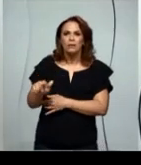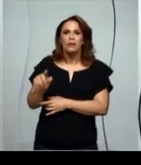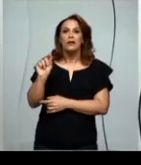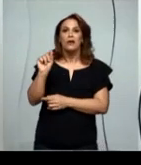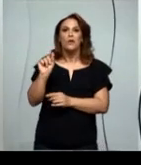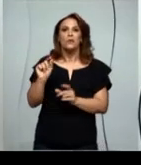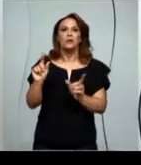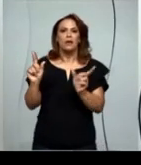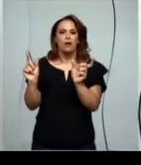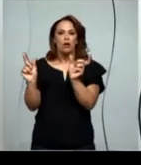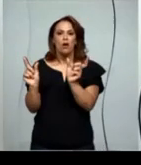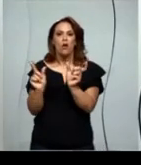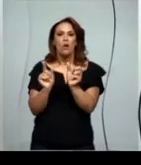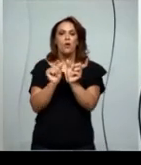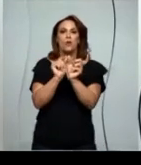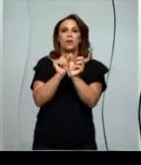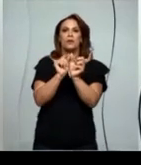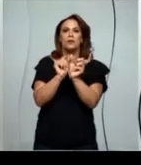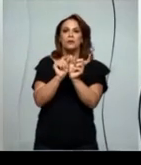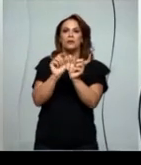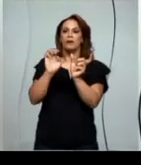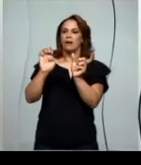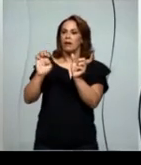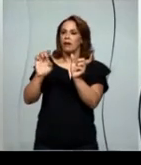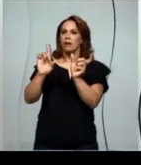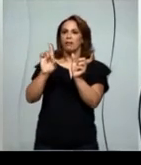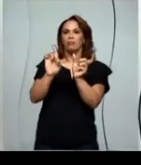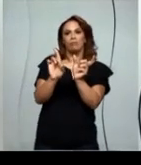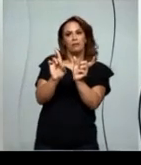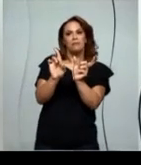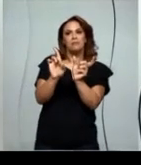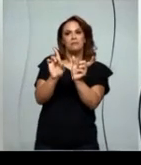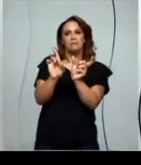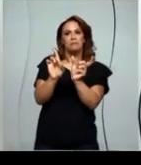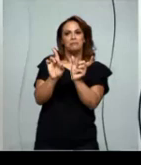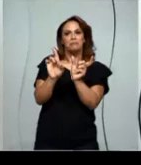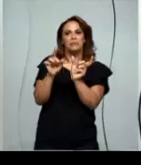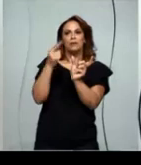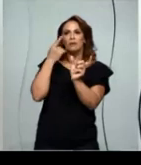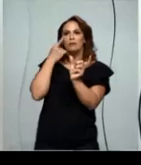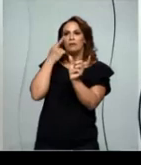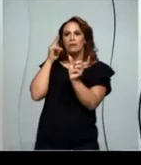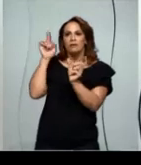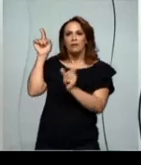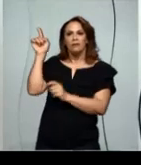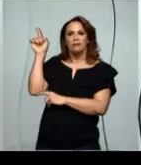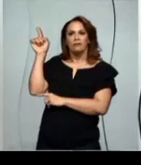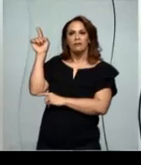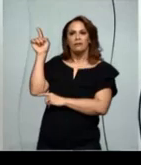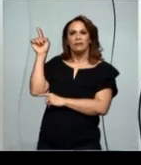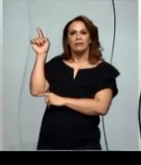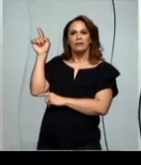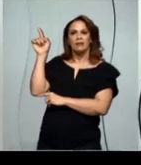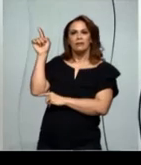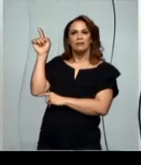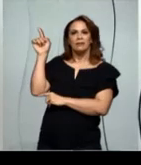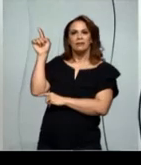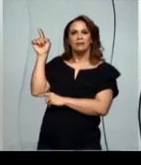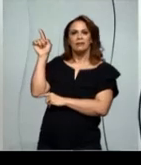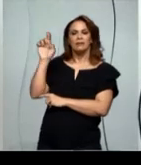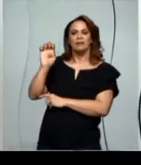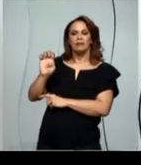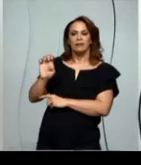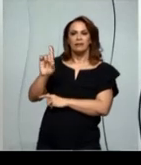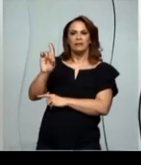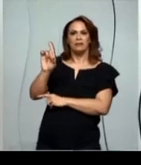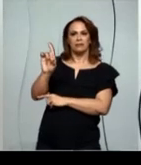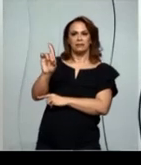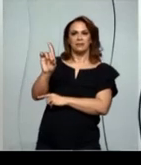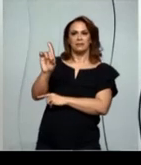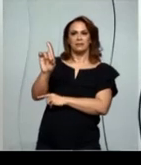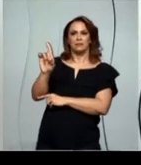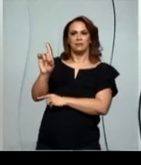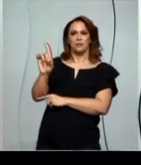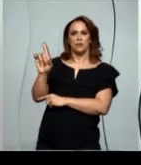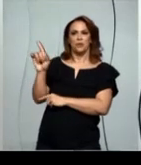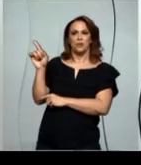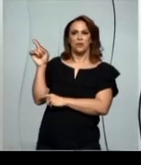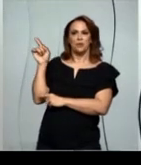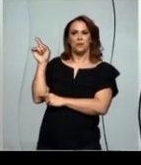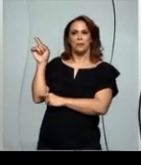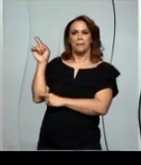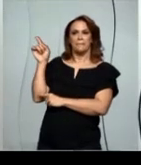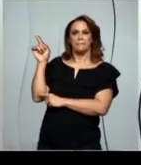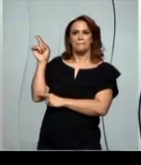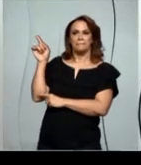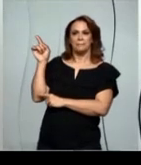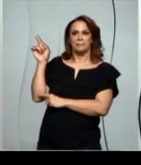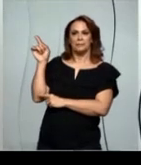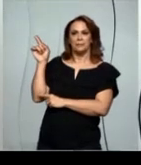certo? Então, vamos aqui dar um círculo aqui nesse sufixo. Tenho aqui o ed. O ed